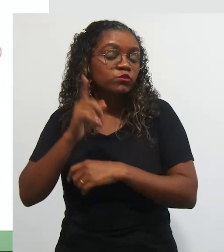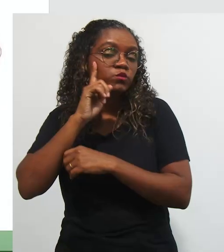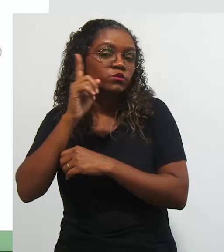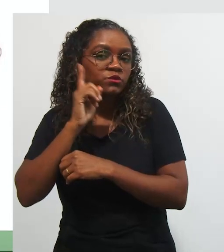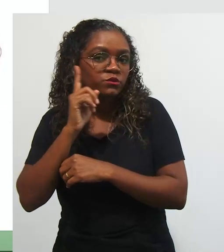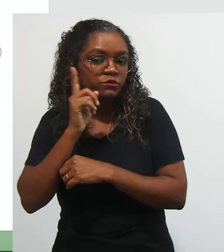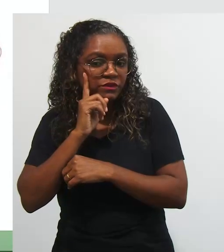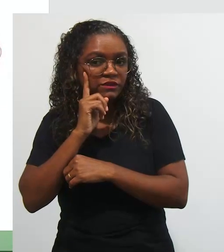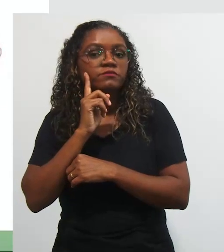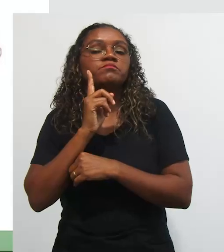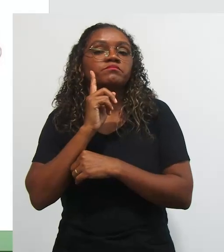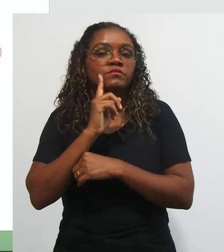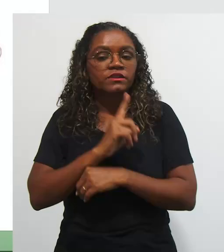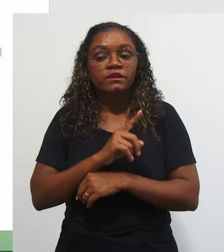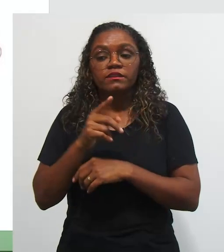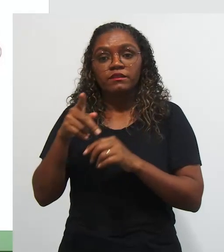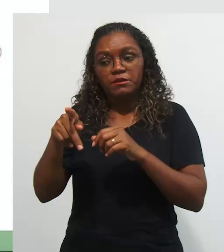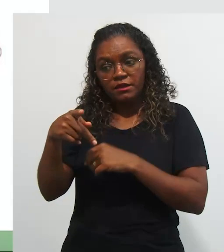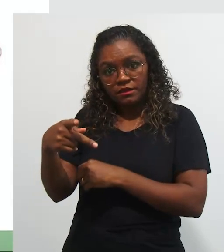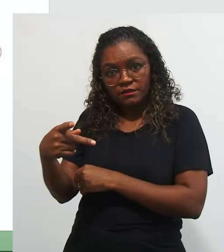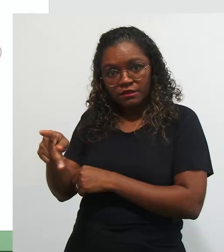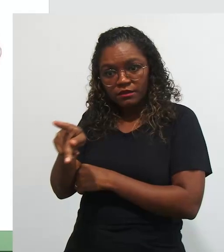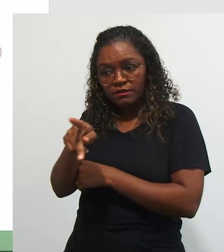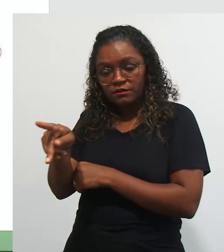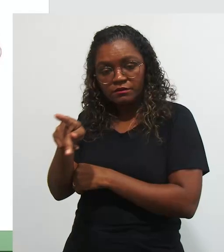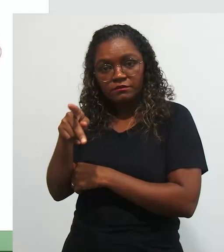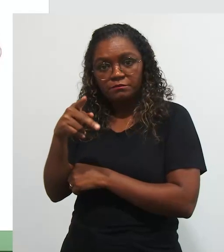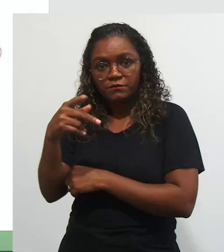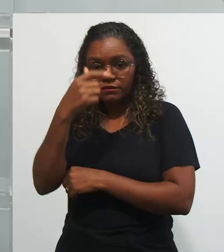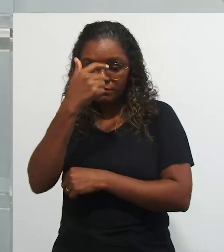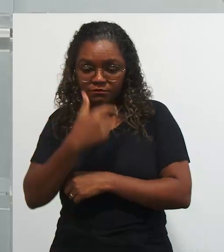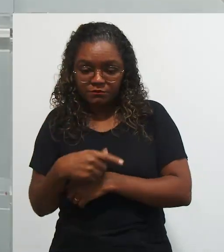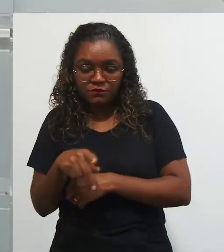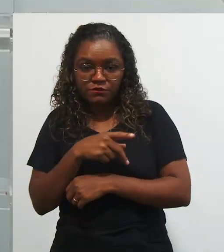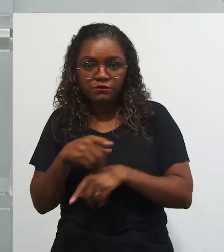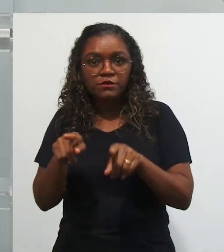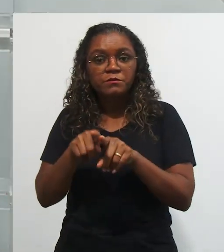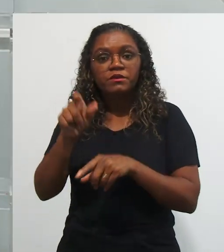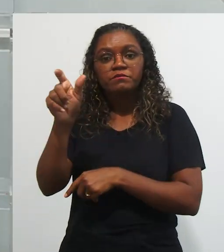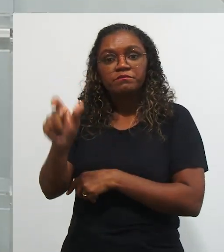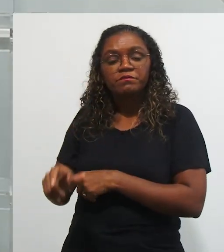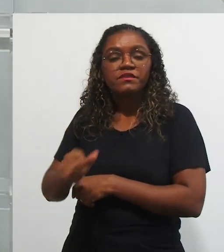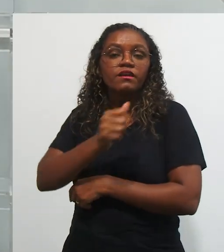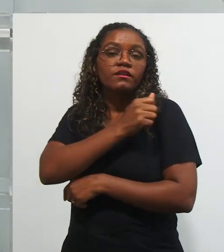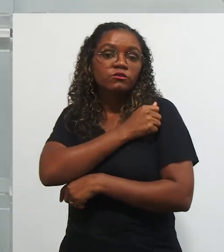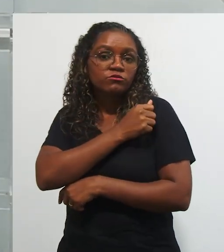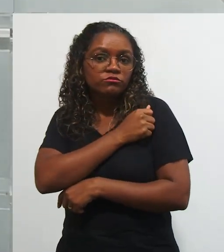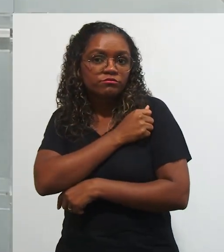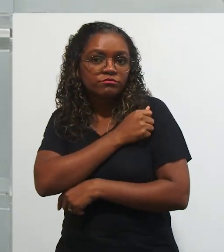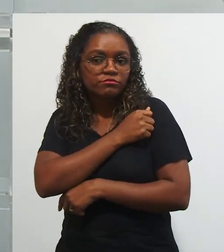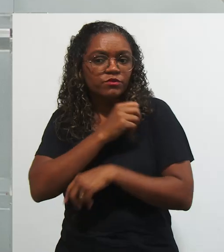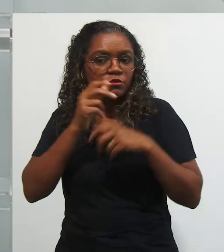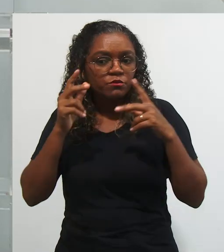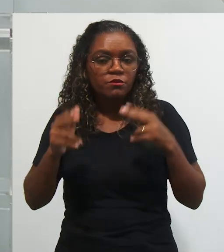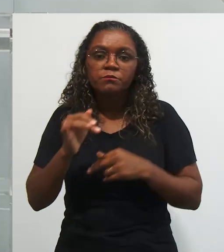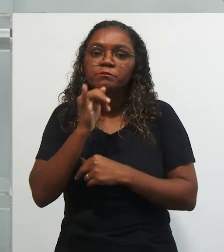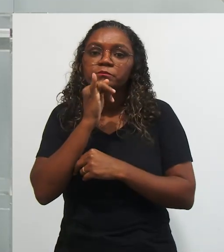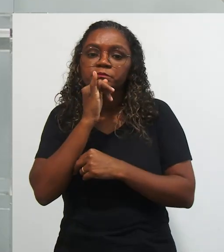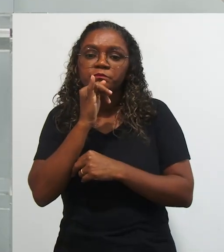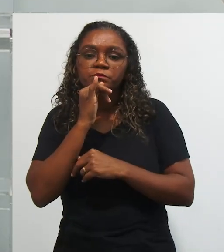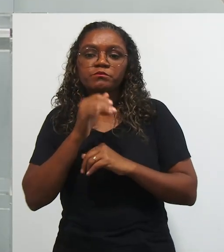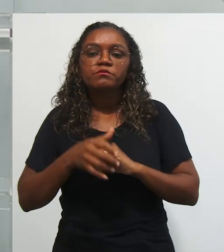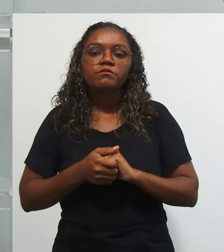atitude cotidiana no professor e no aluno. O Pedro Demo, ele vai entender a pesquisa para além do